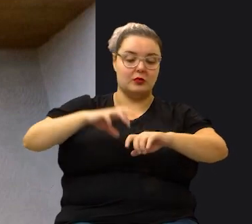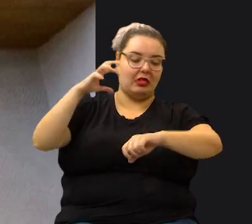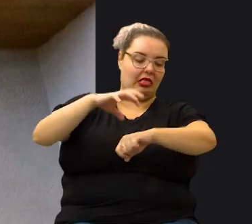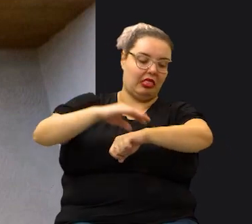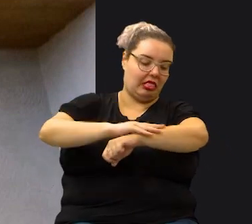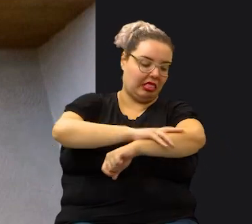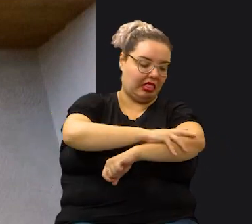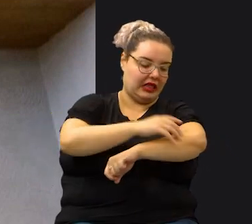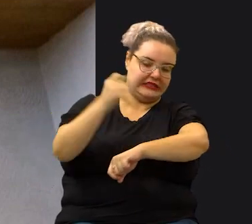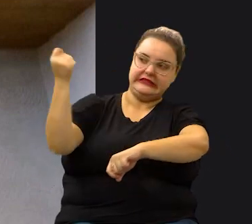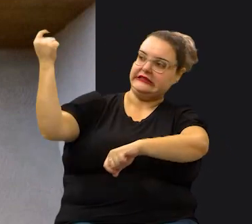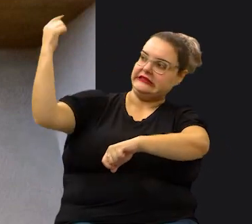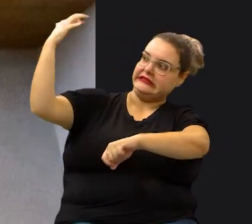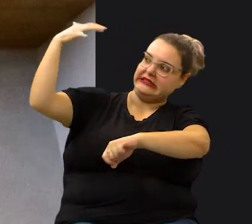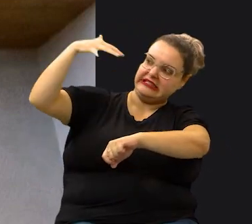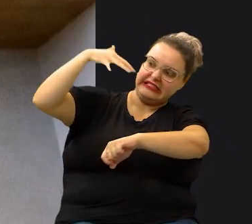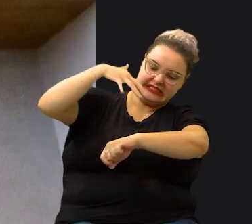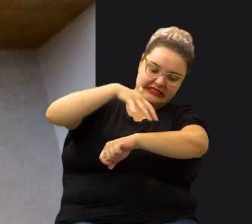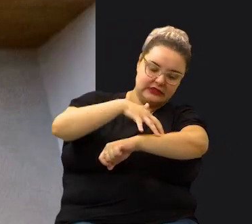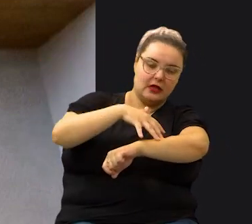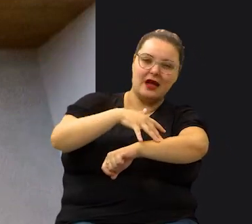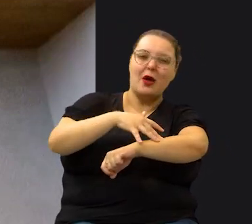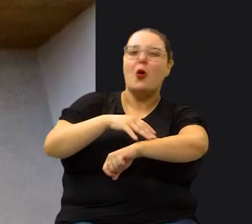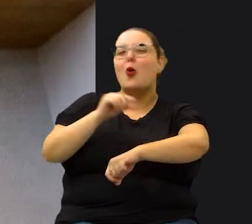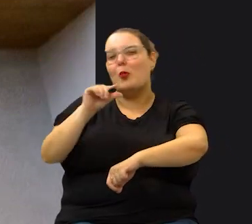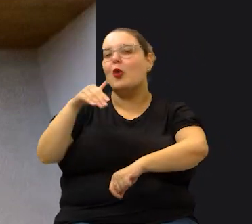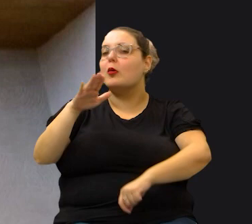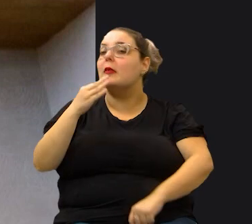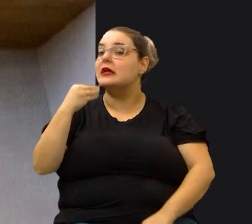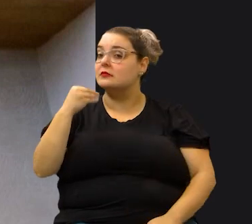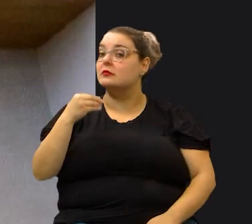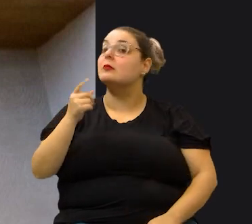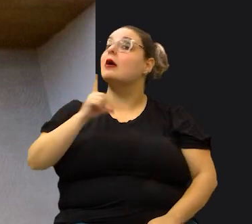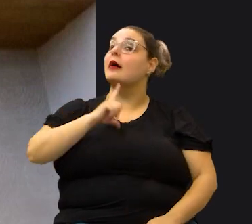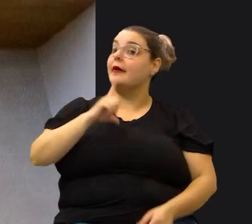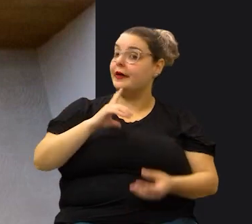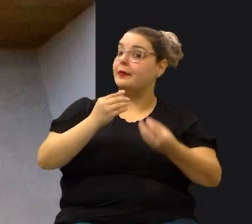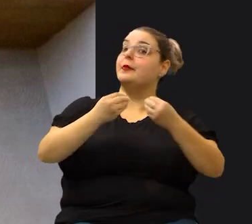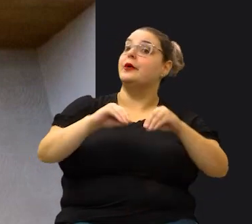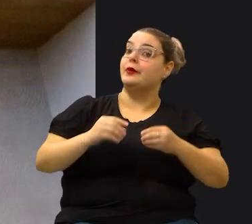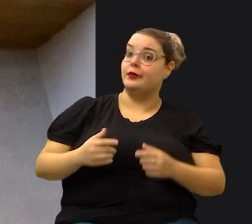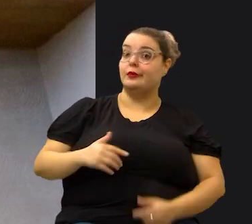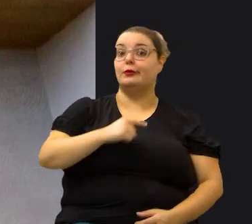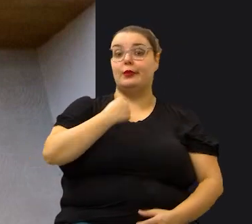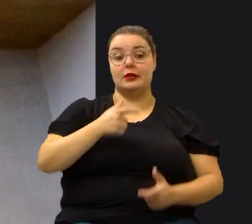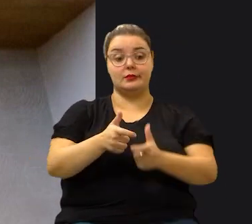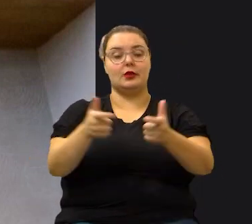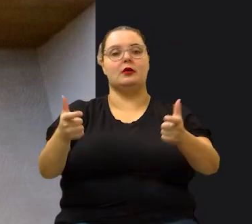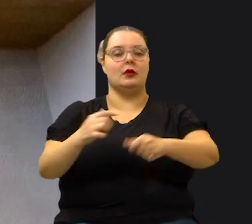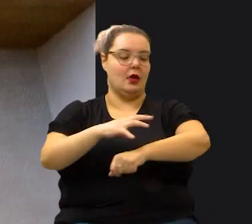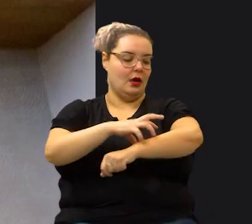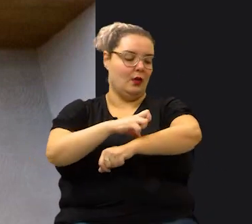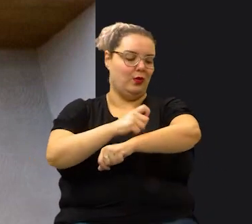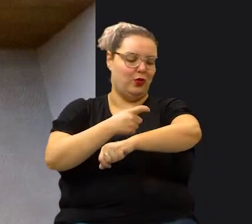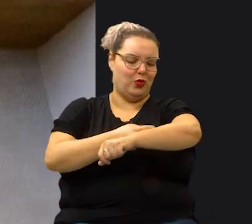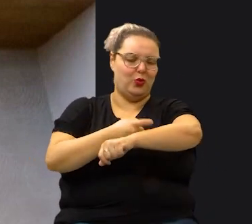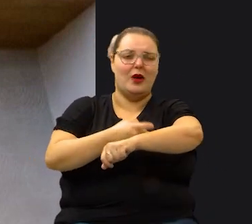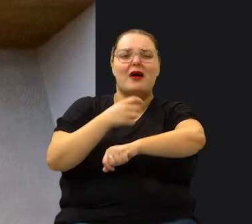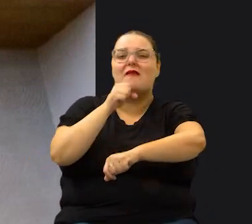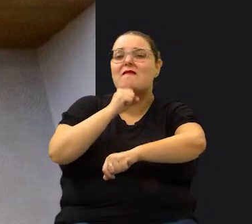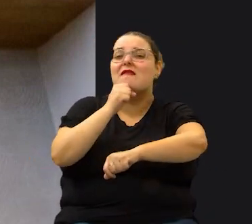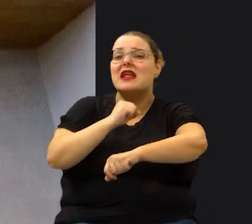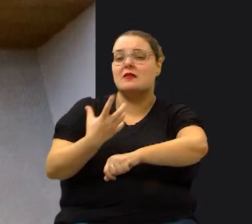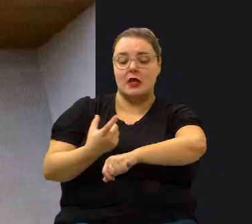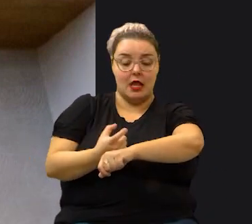pessoas. E com isso, embora às vezes menos intensos, eles causam danos a longo prazo, inclusive ressecamento,